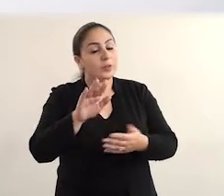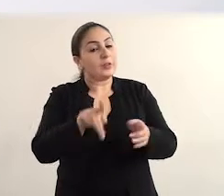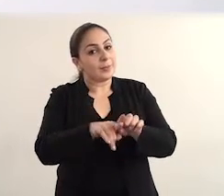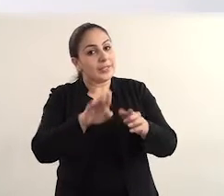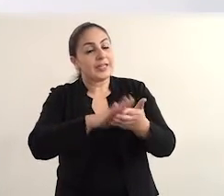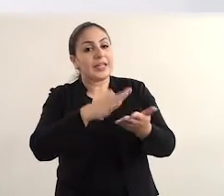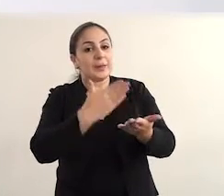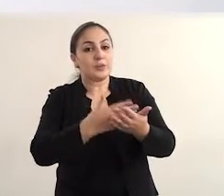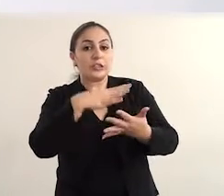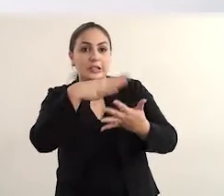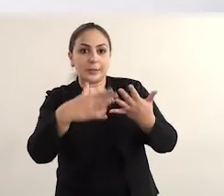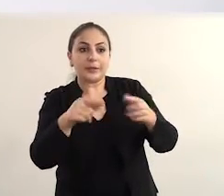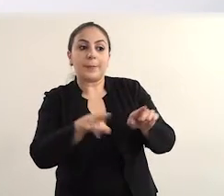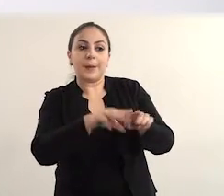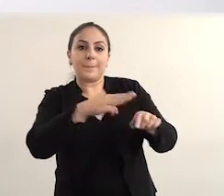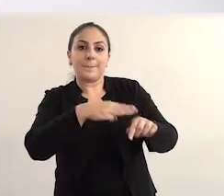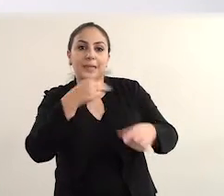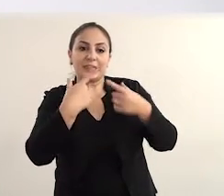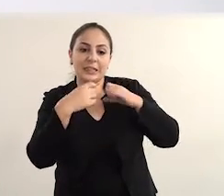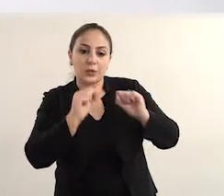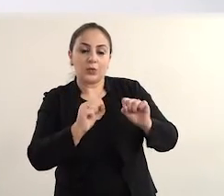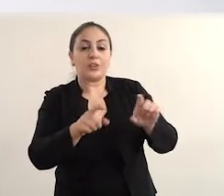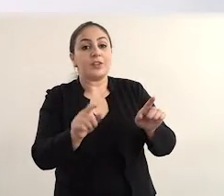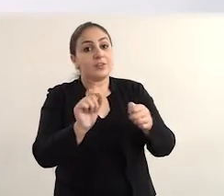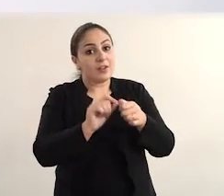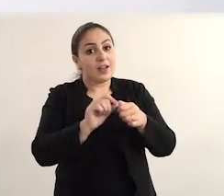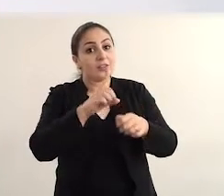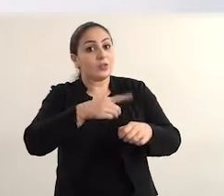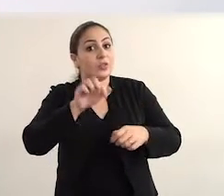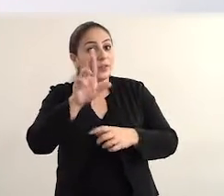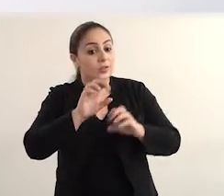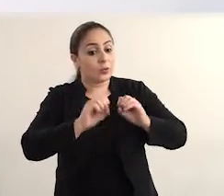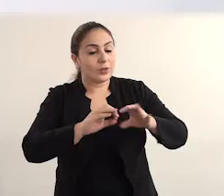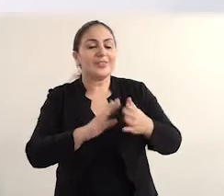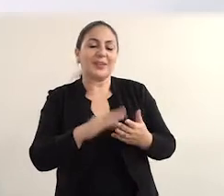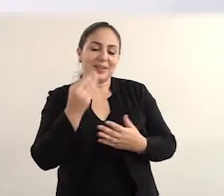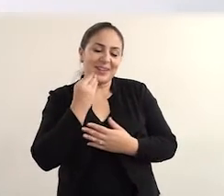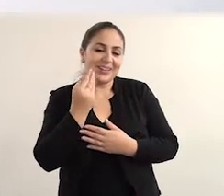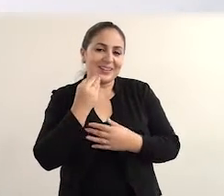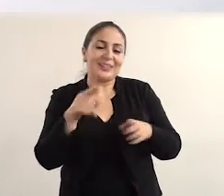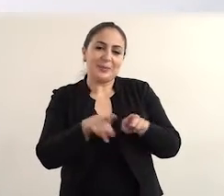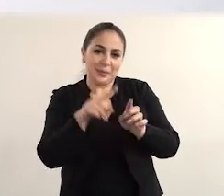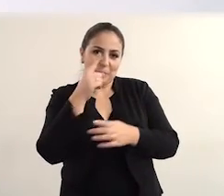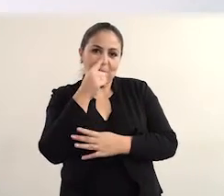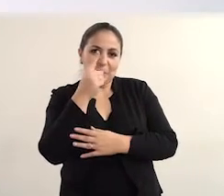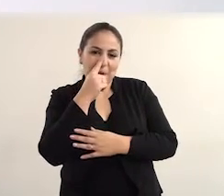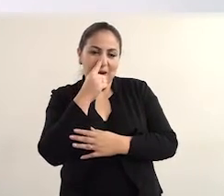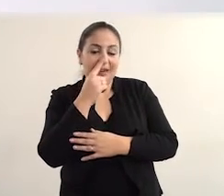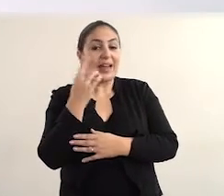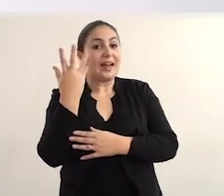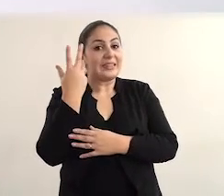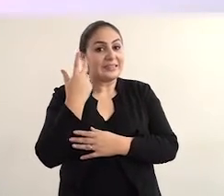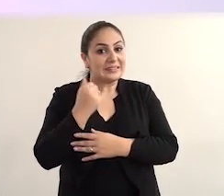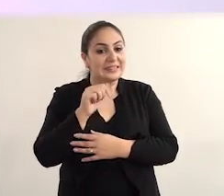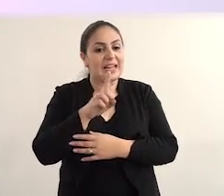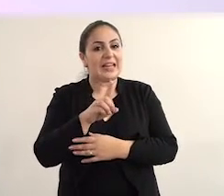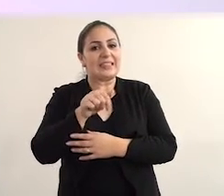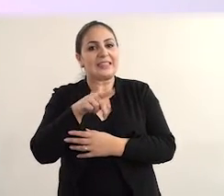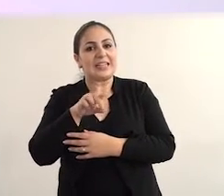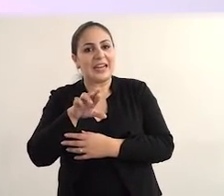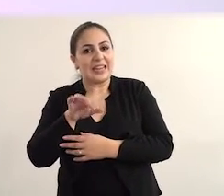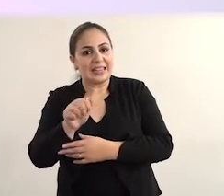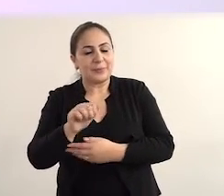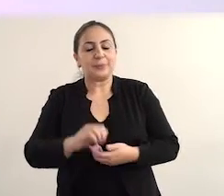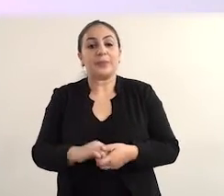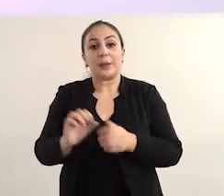intérprete de Libras, também mestre em Linguística e doutoranda em Educação. Claro, também mãe, Andréa Mendiola Marcon. Andréa,